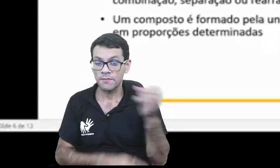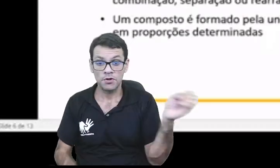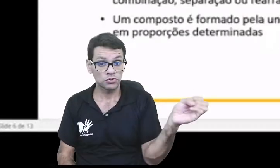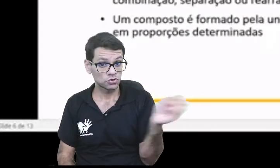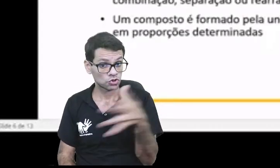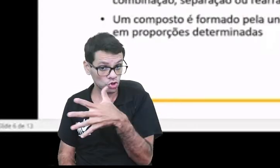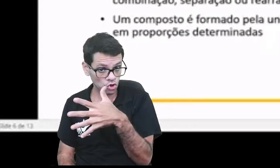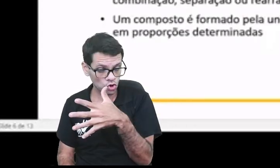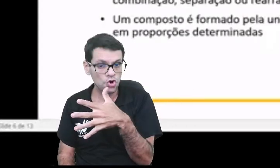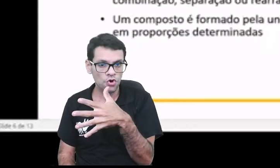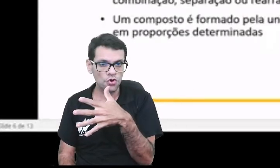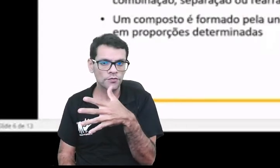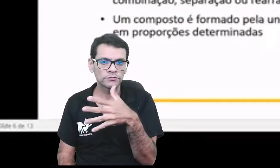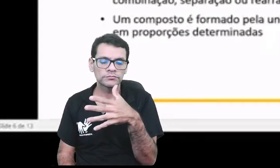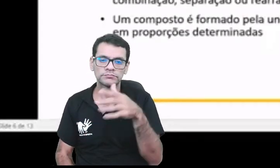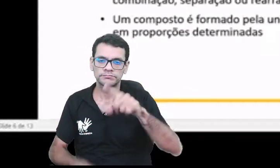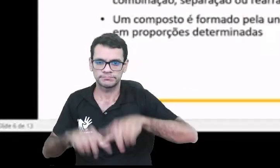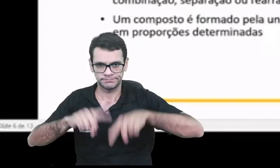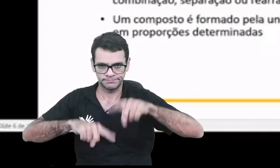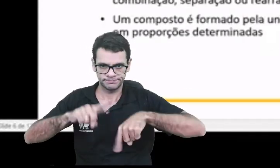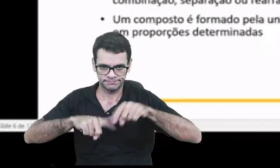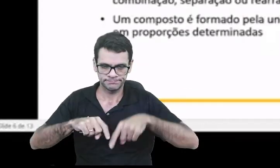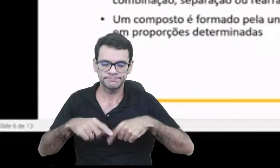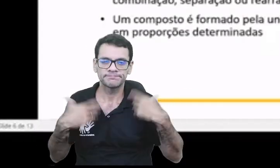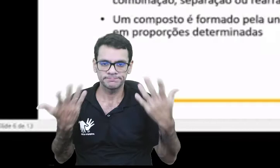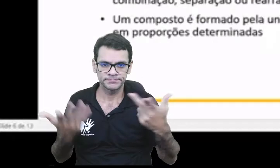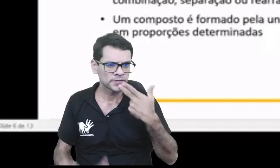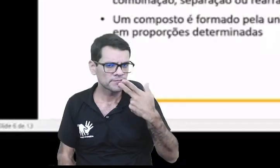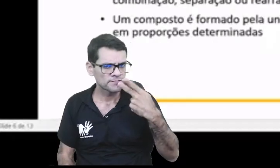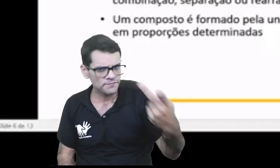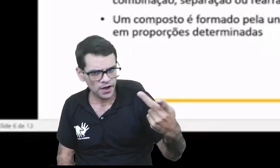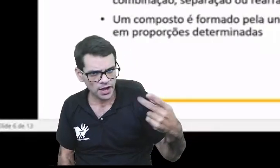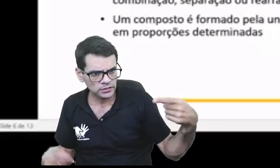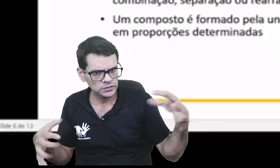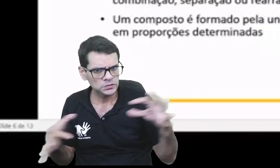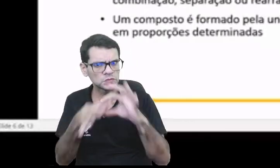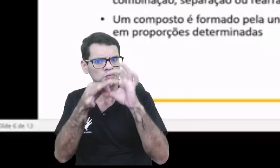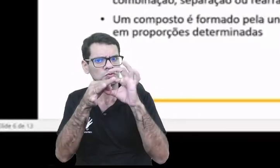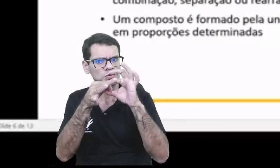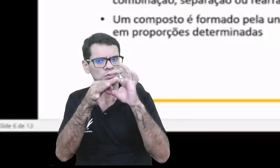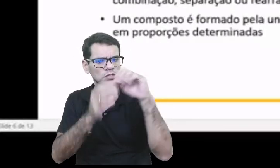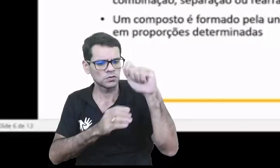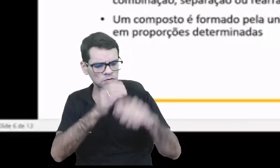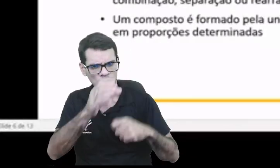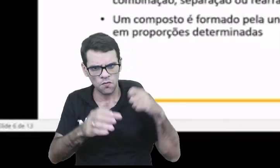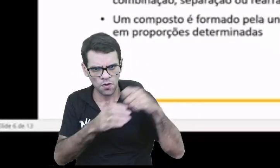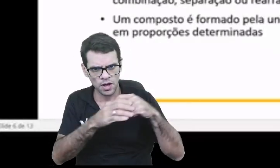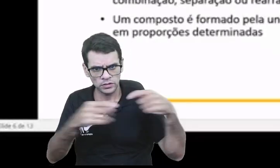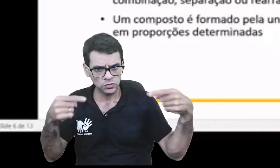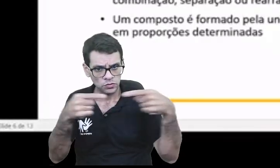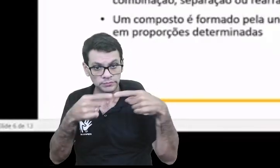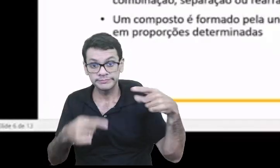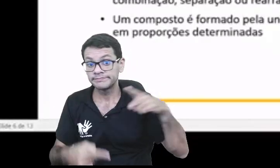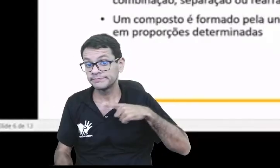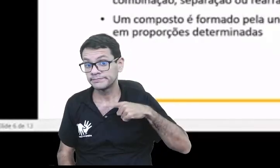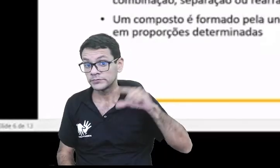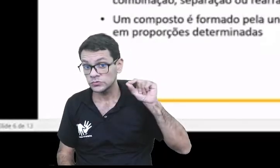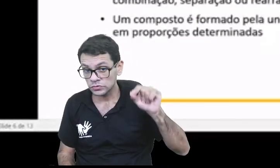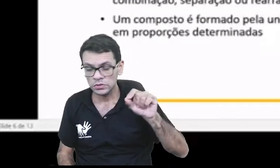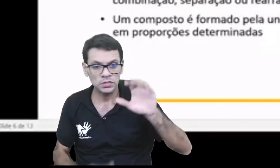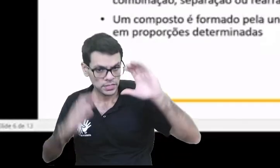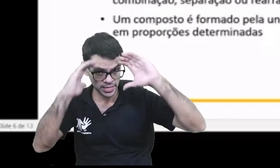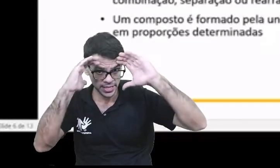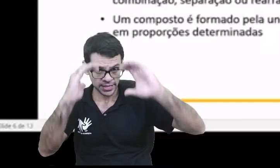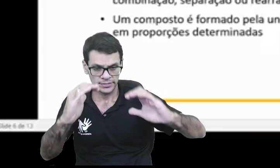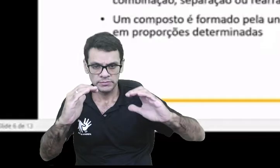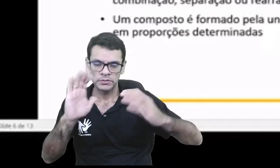novas substâncias. E aí ele fala que essa união desses átomos que vão se combinar elas respeitam,